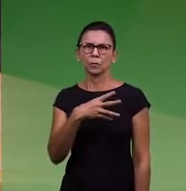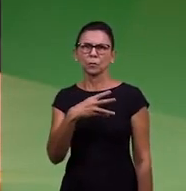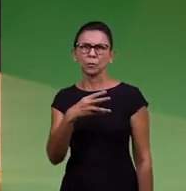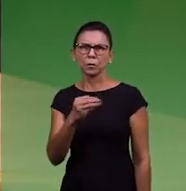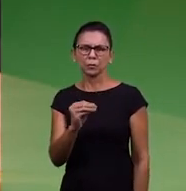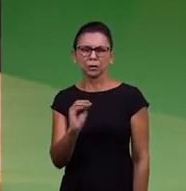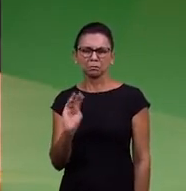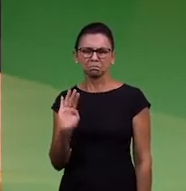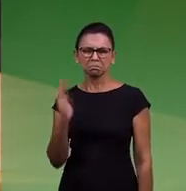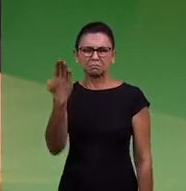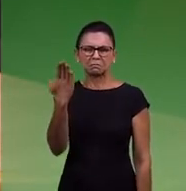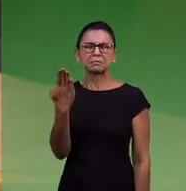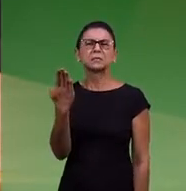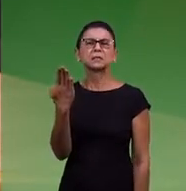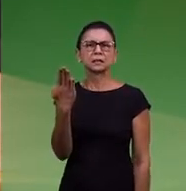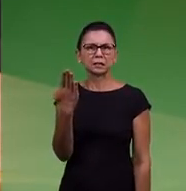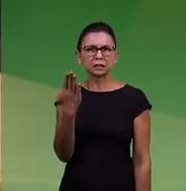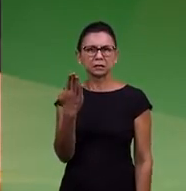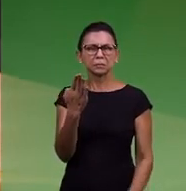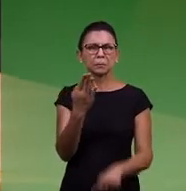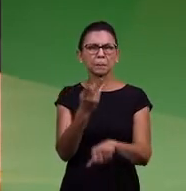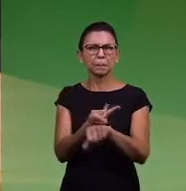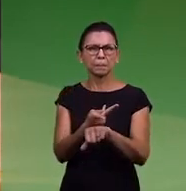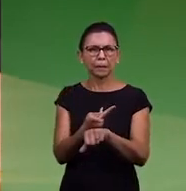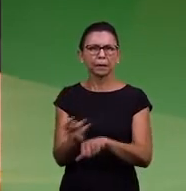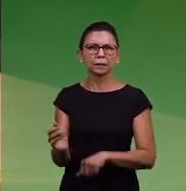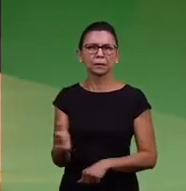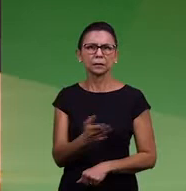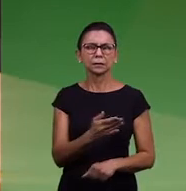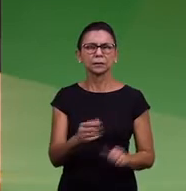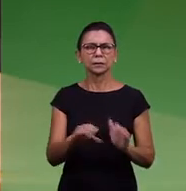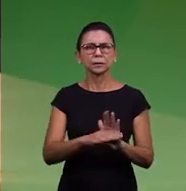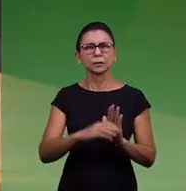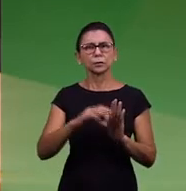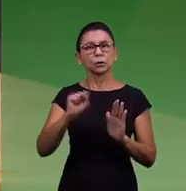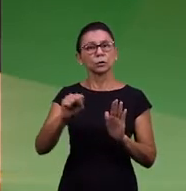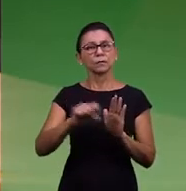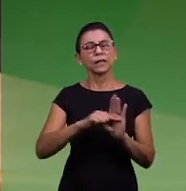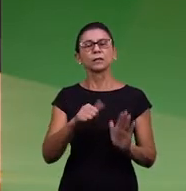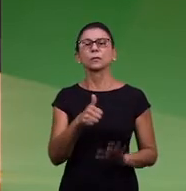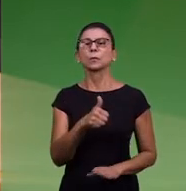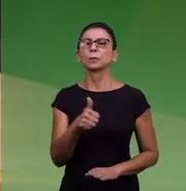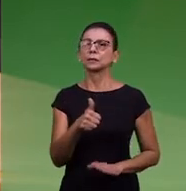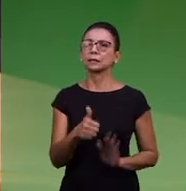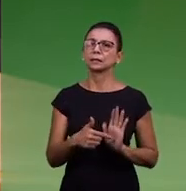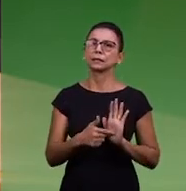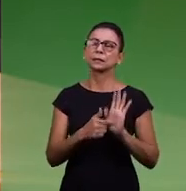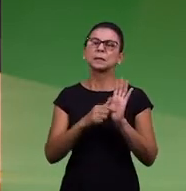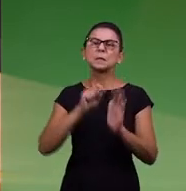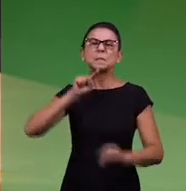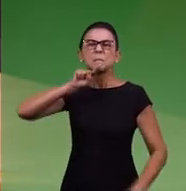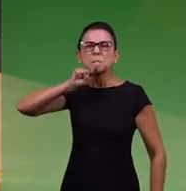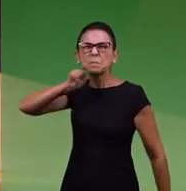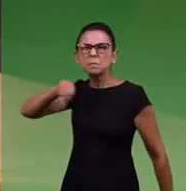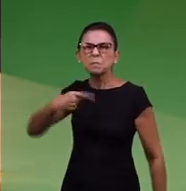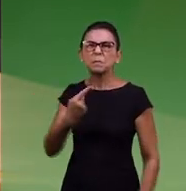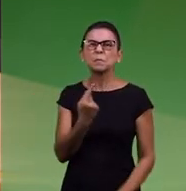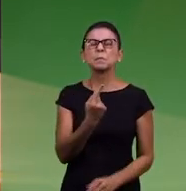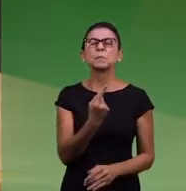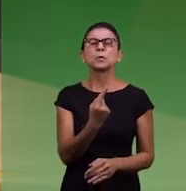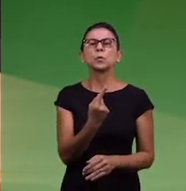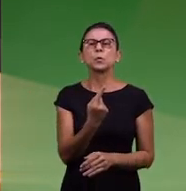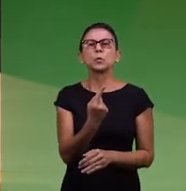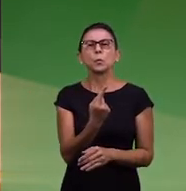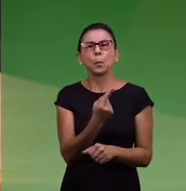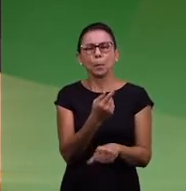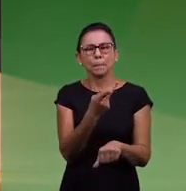então, nós vimos ali na palavra prata. O capítulo 8, por exemplo, verso 11, vai falar sobre 1000 peças de prata.